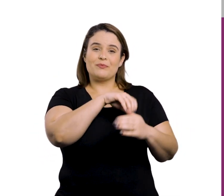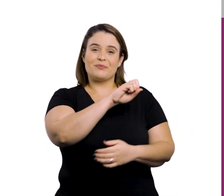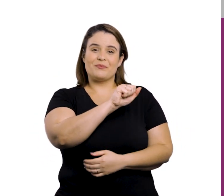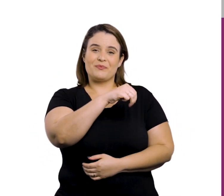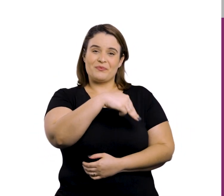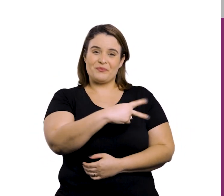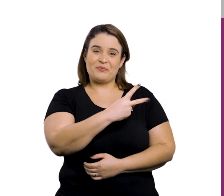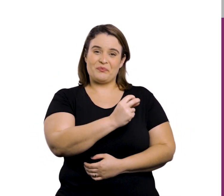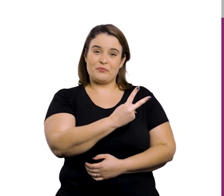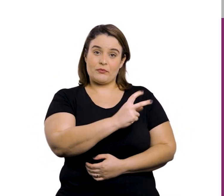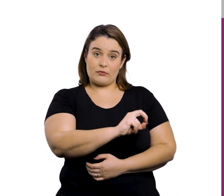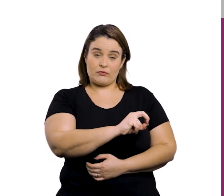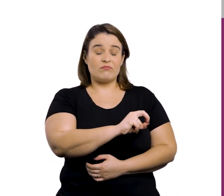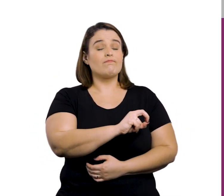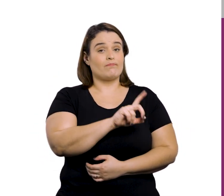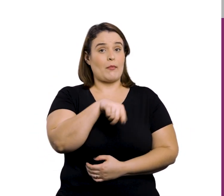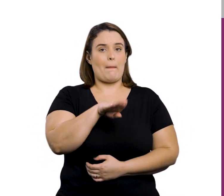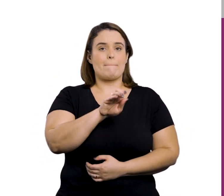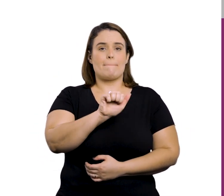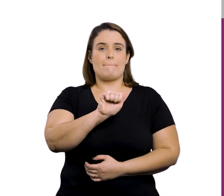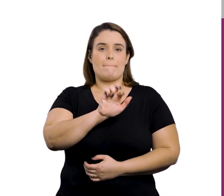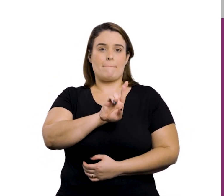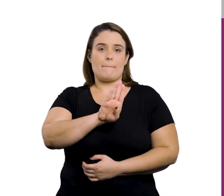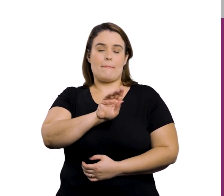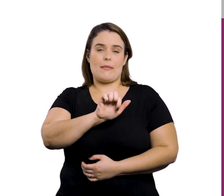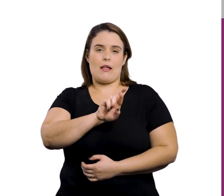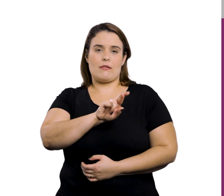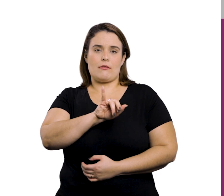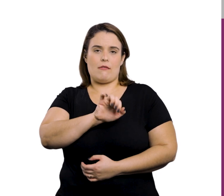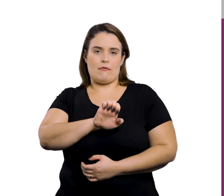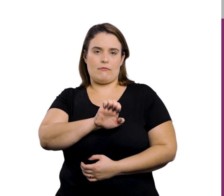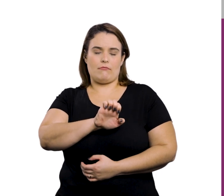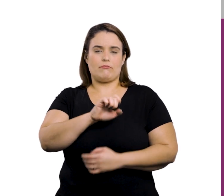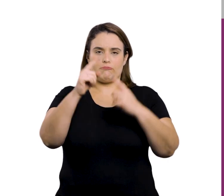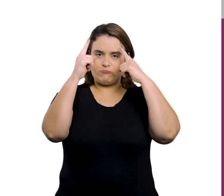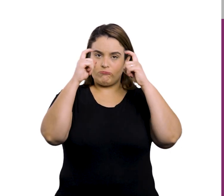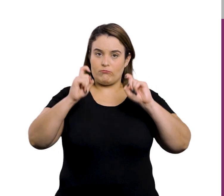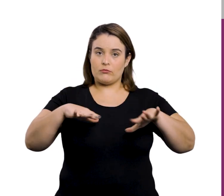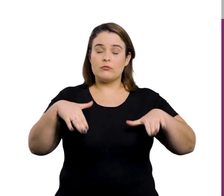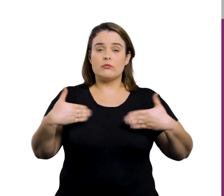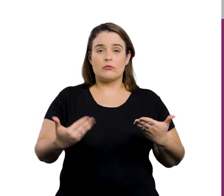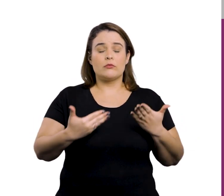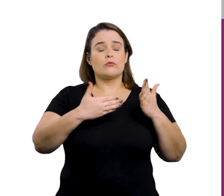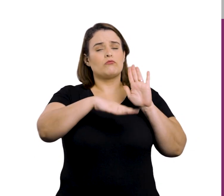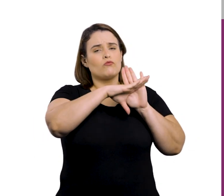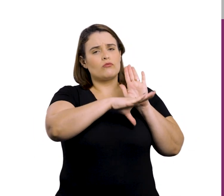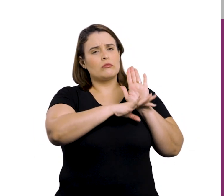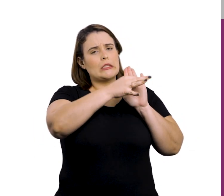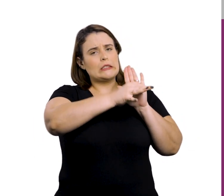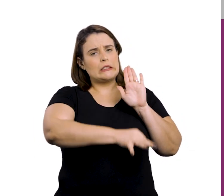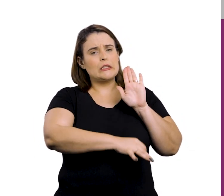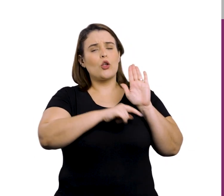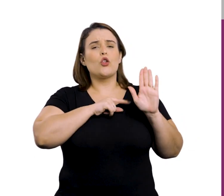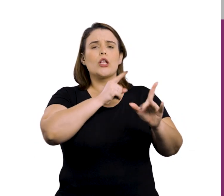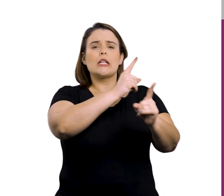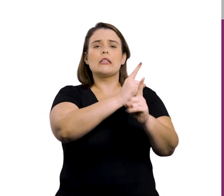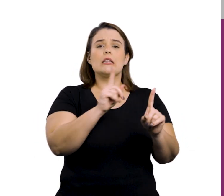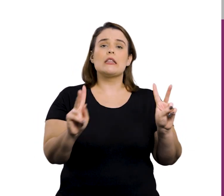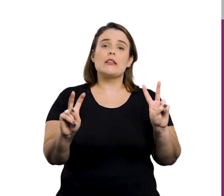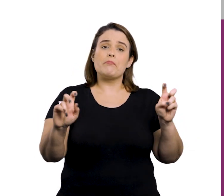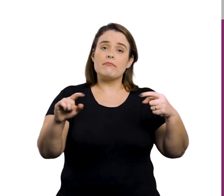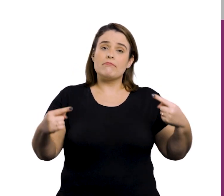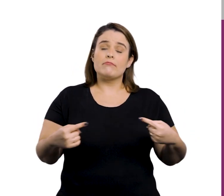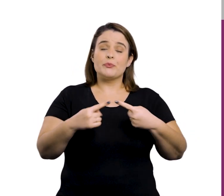o Manual da SAM 2020 chama de barbárie. Ao longo deste manual, encontre diversos temas que se relacionam de